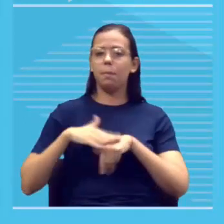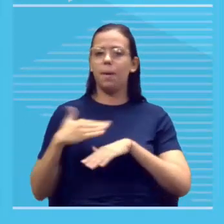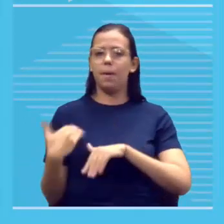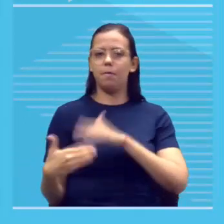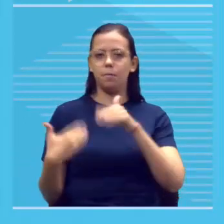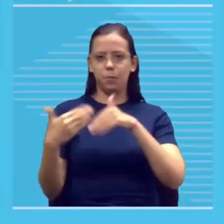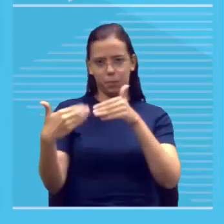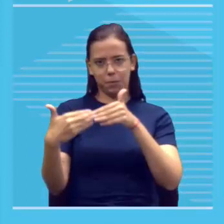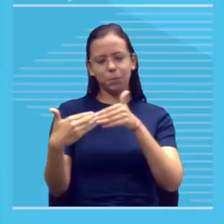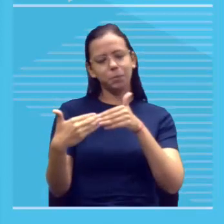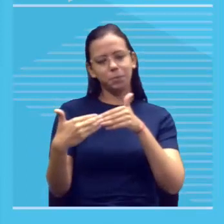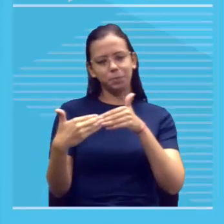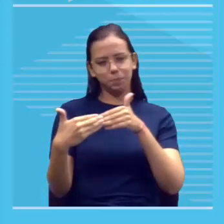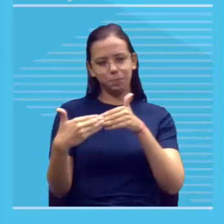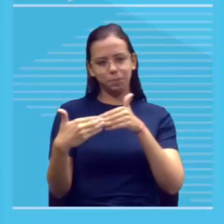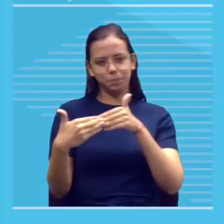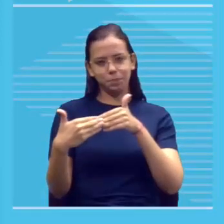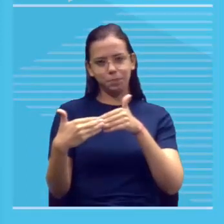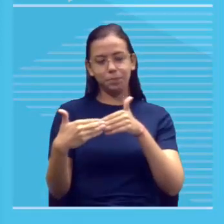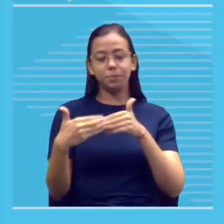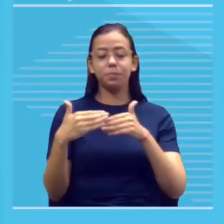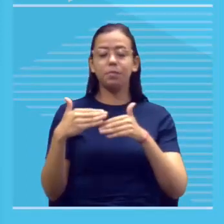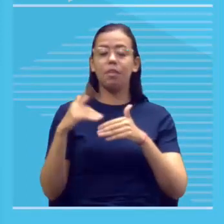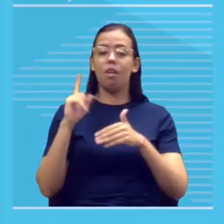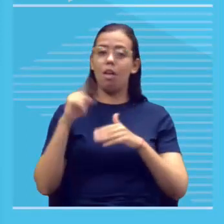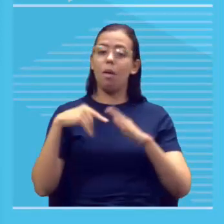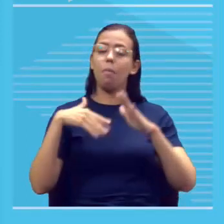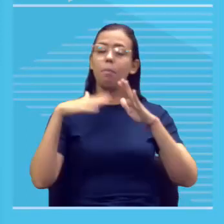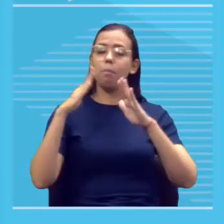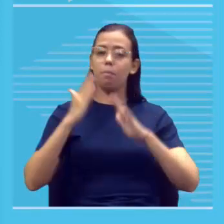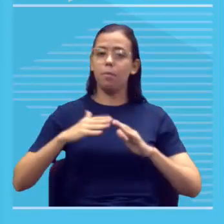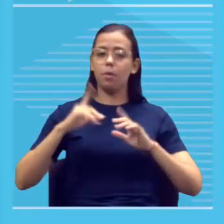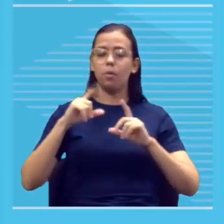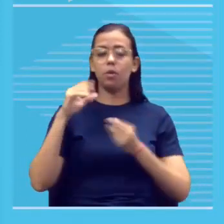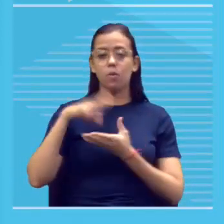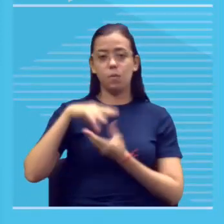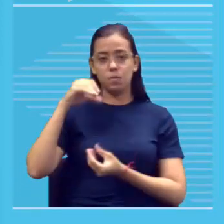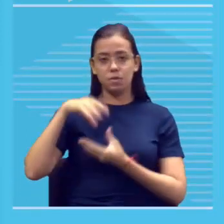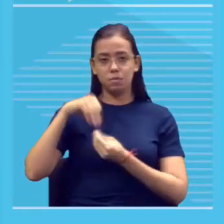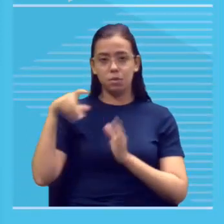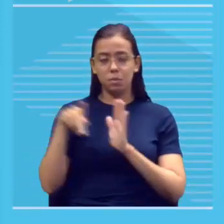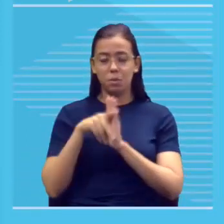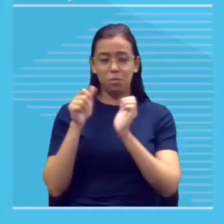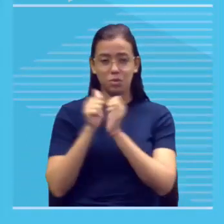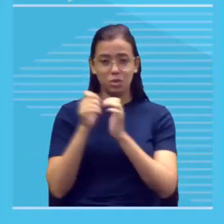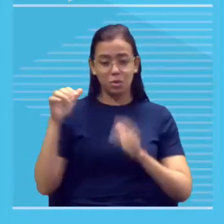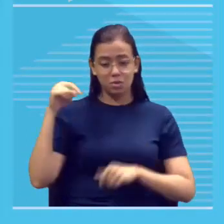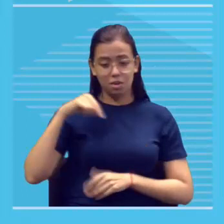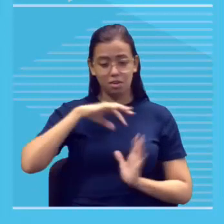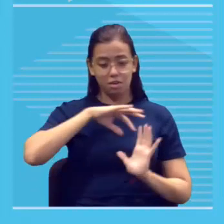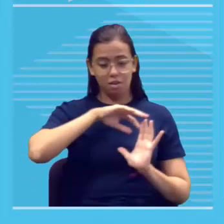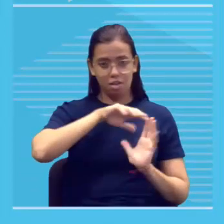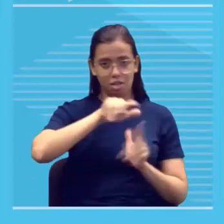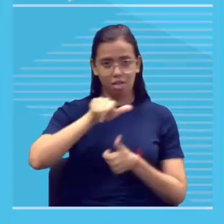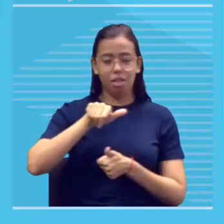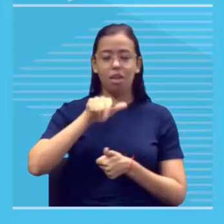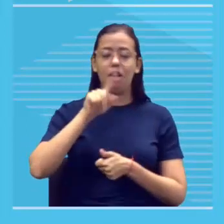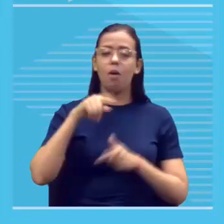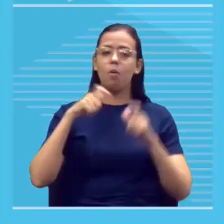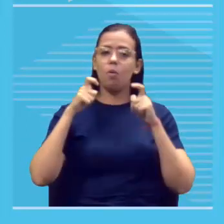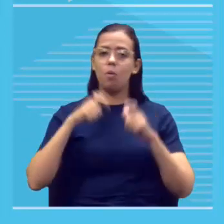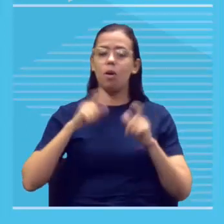Segundo o Espiritismo lá moram os espíritos de luz aqui na terra é um planeta para você